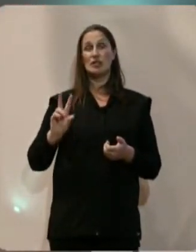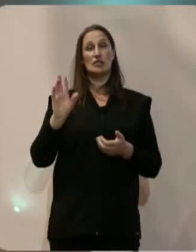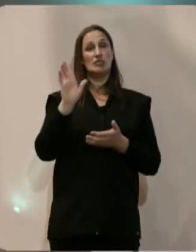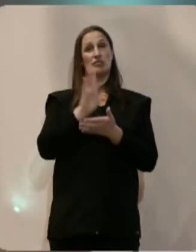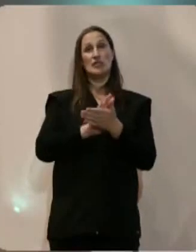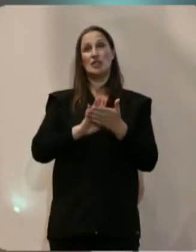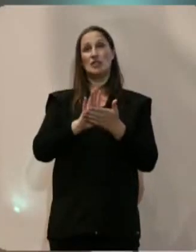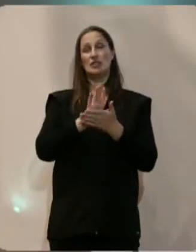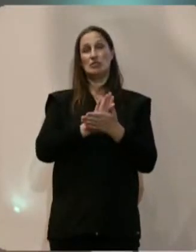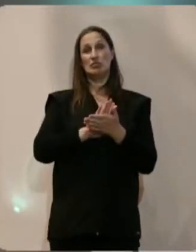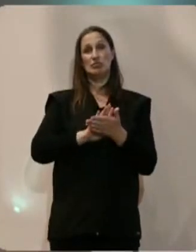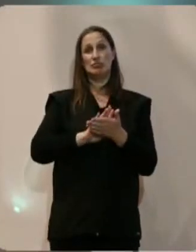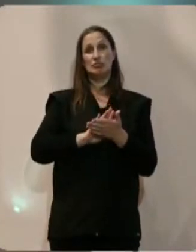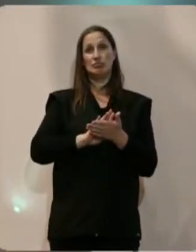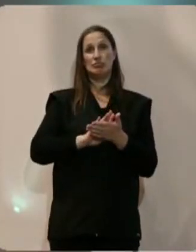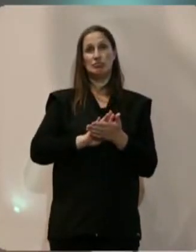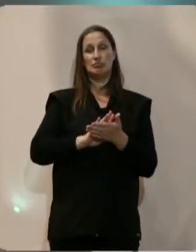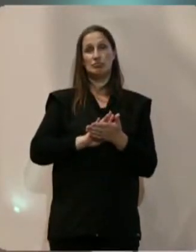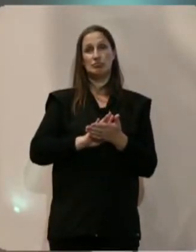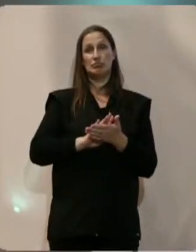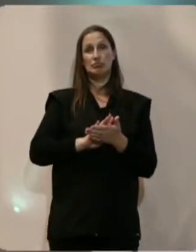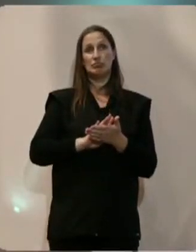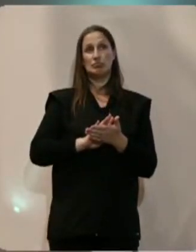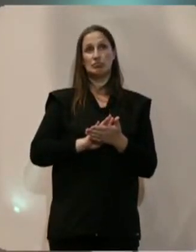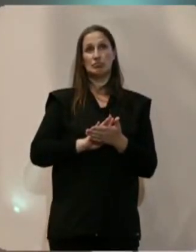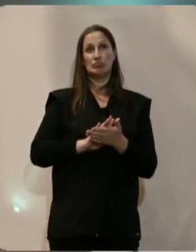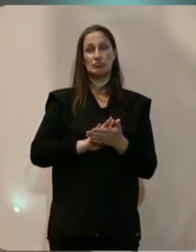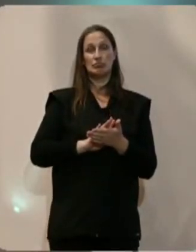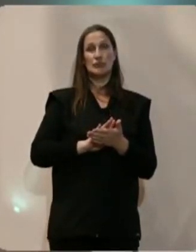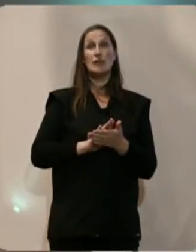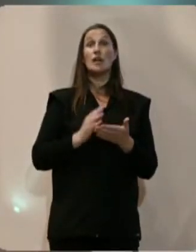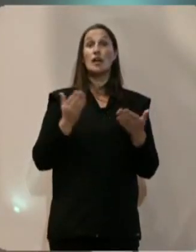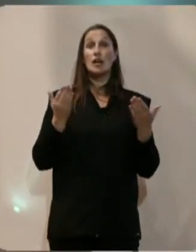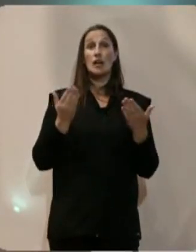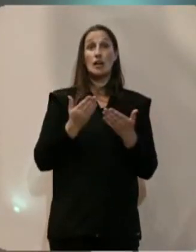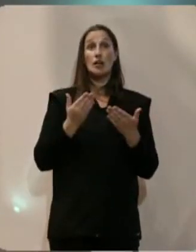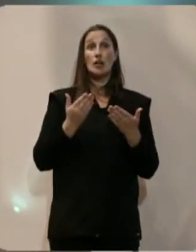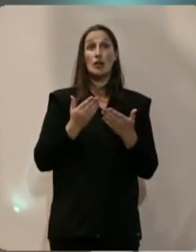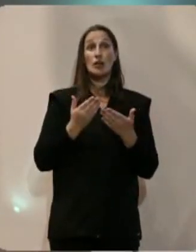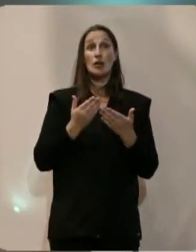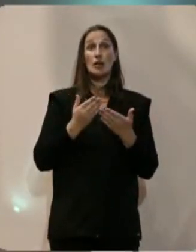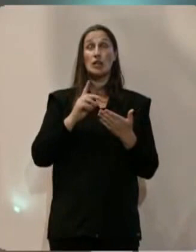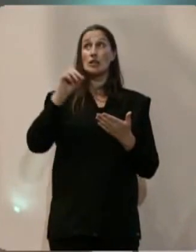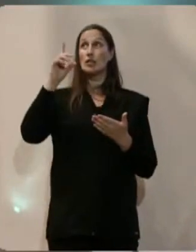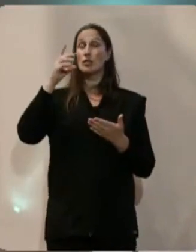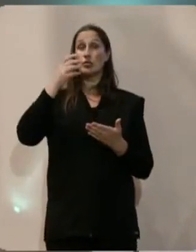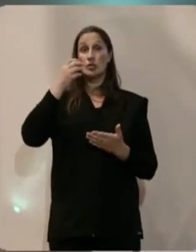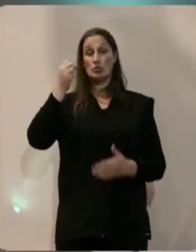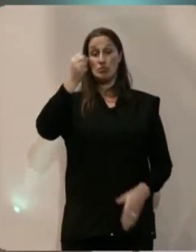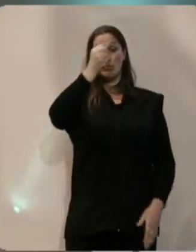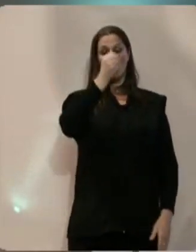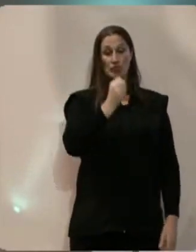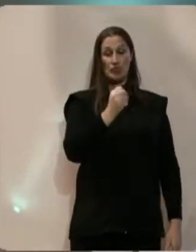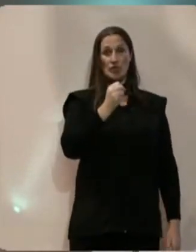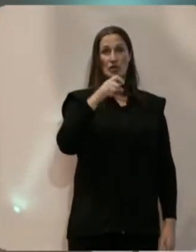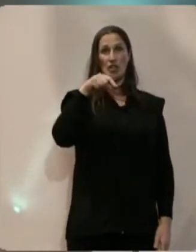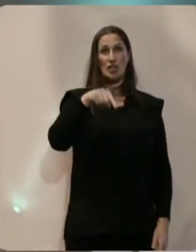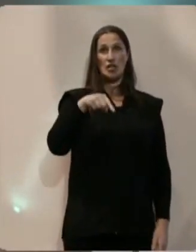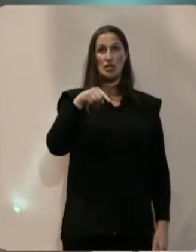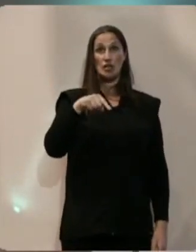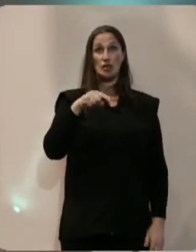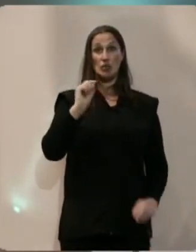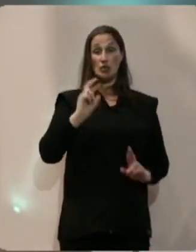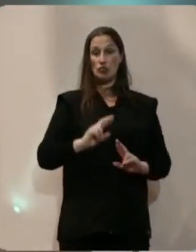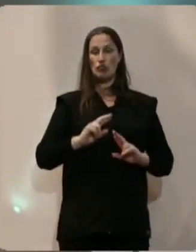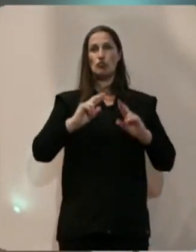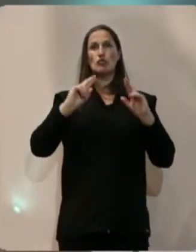Consegue entender? Agora, para um tempo como esse, Deus me colocou aqui, colocou você, para a gente fazer